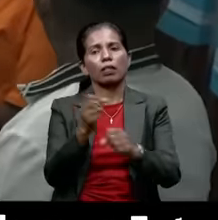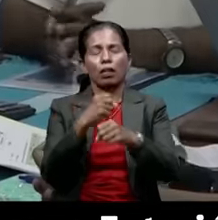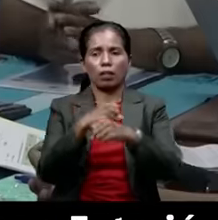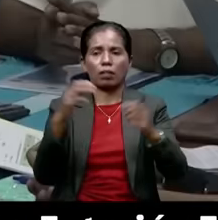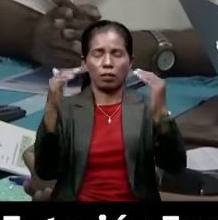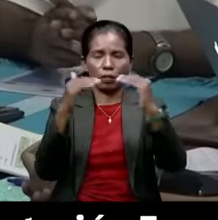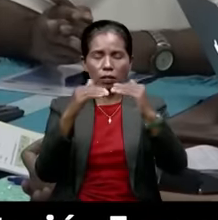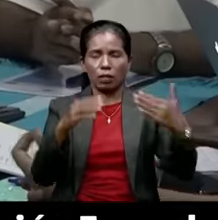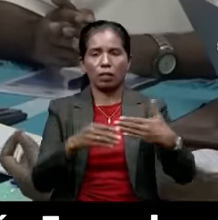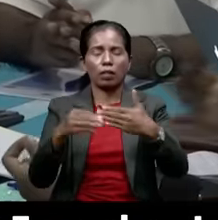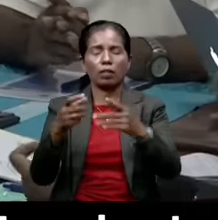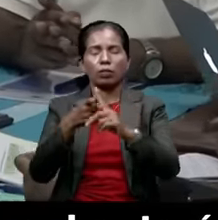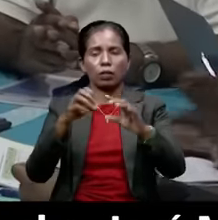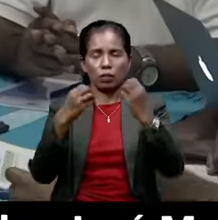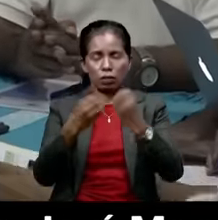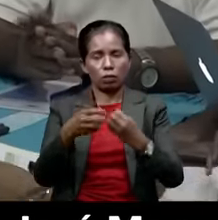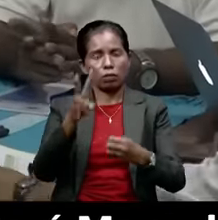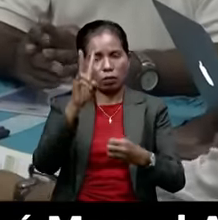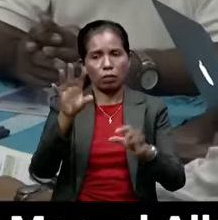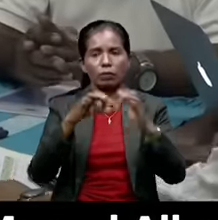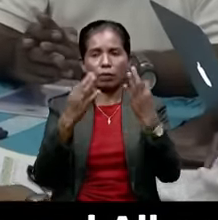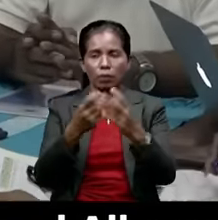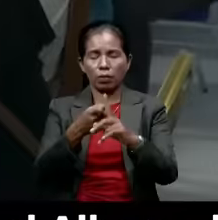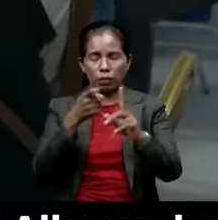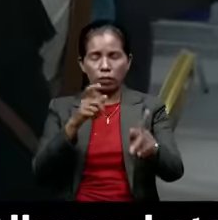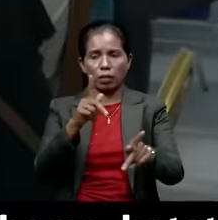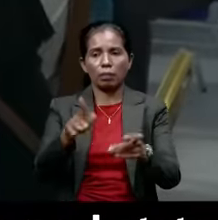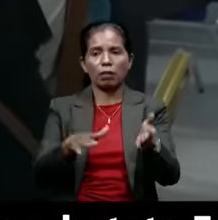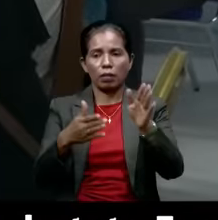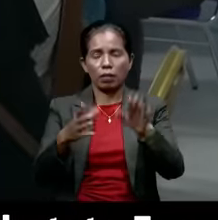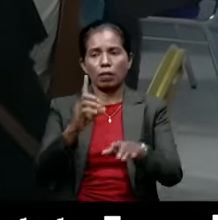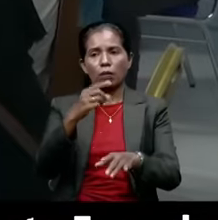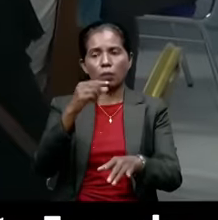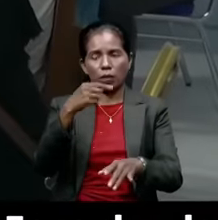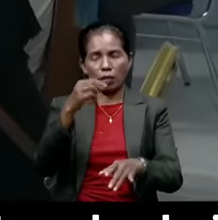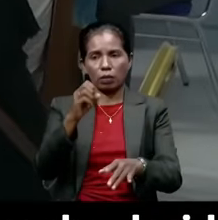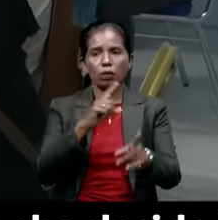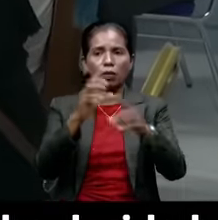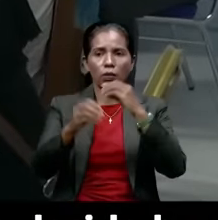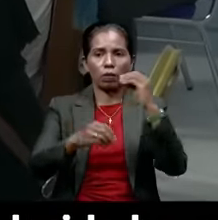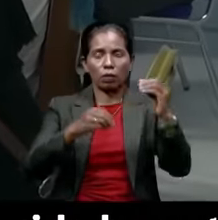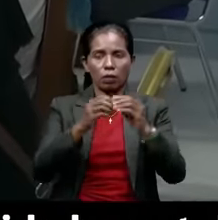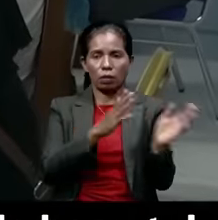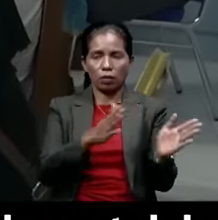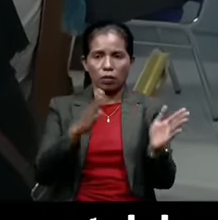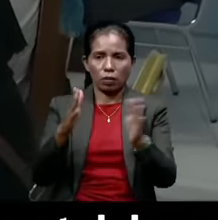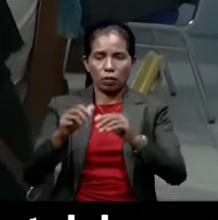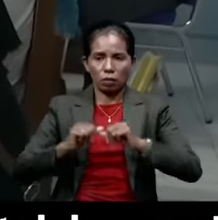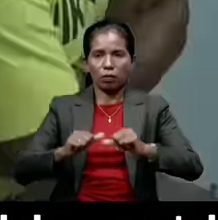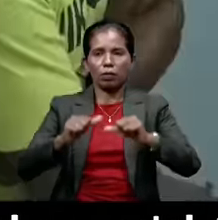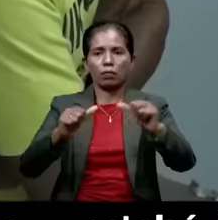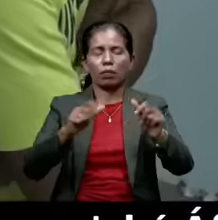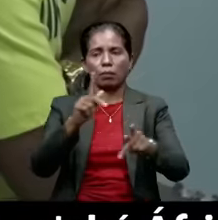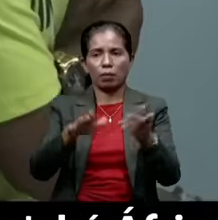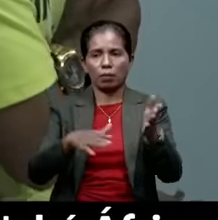encontro o líder da organização Ruane, na família Usi Matebian Domingos Durego, o de qualia com o processo de continuação para